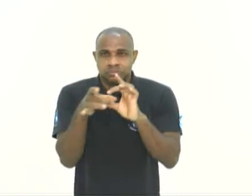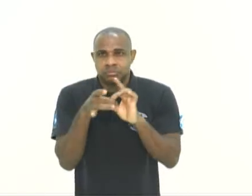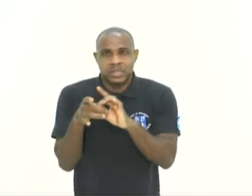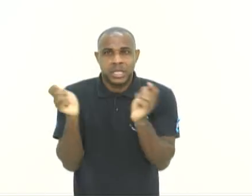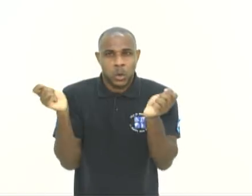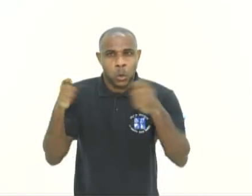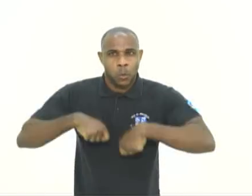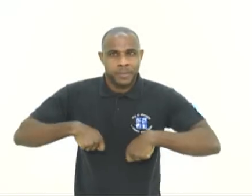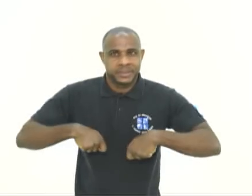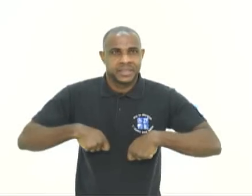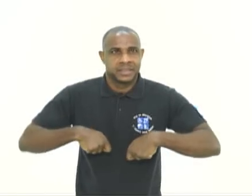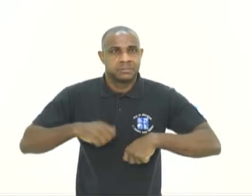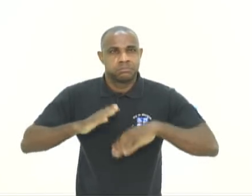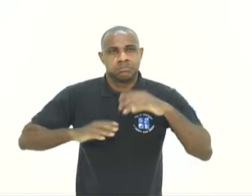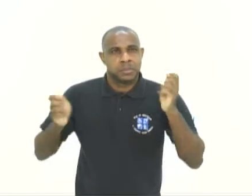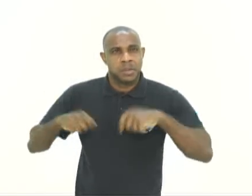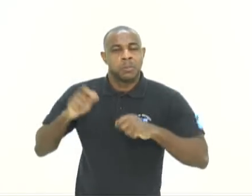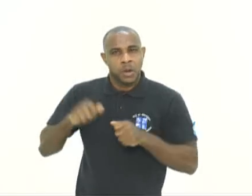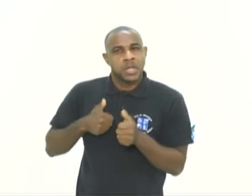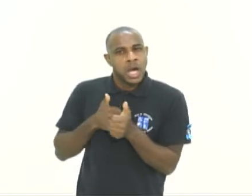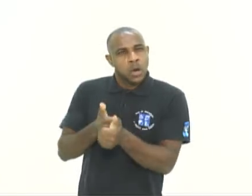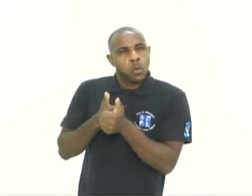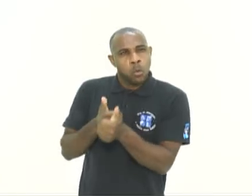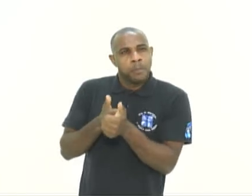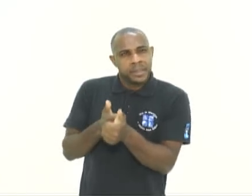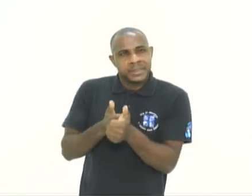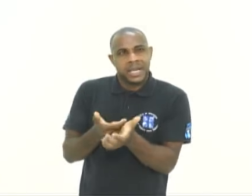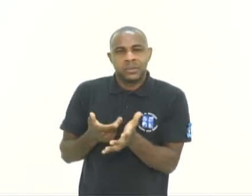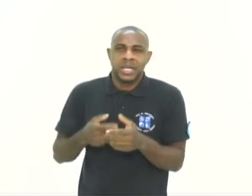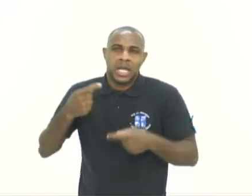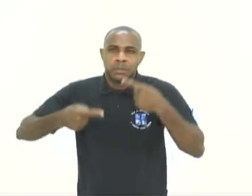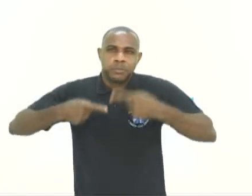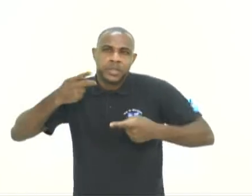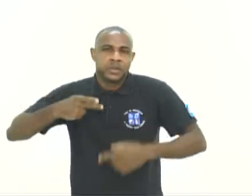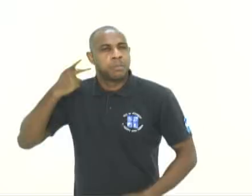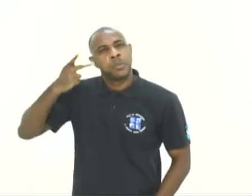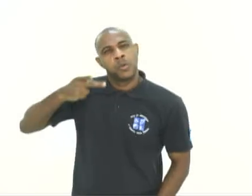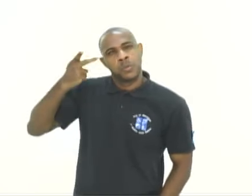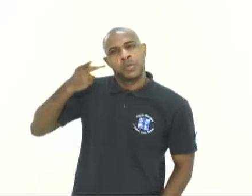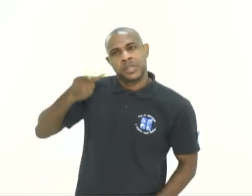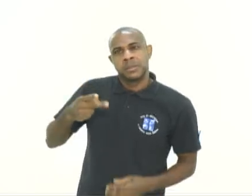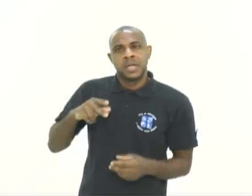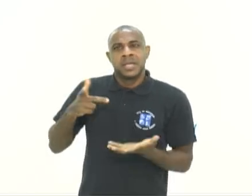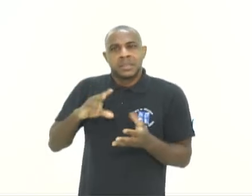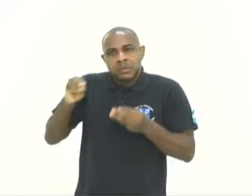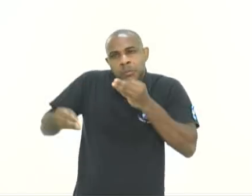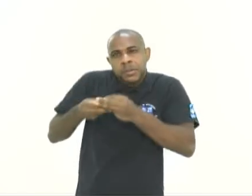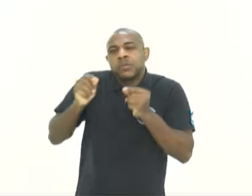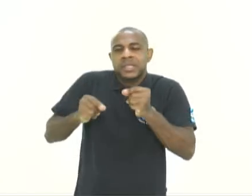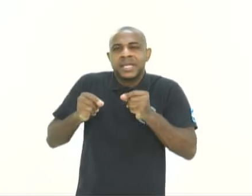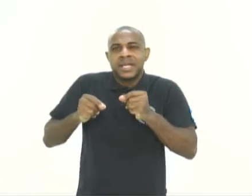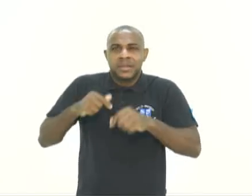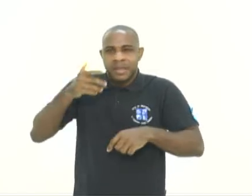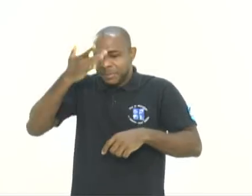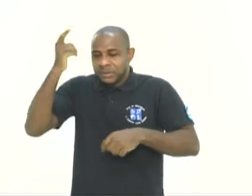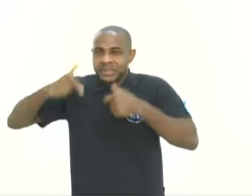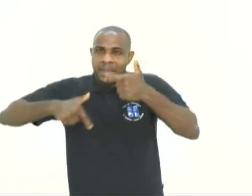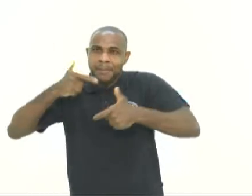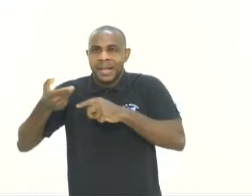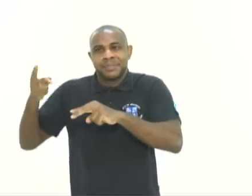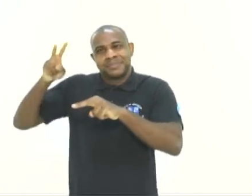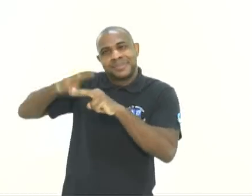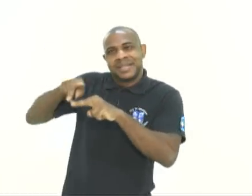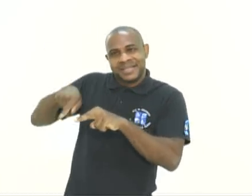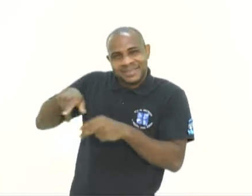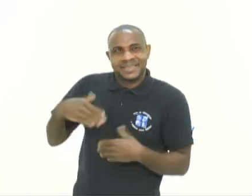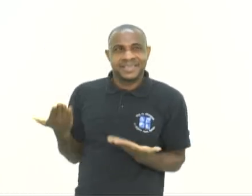competências poderá acompanhar e fiscalizar as políticas públicas implementadas pelos agentes públicos. Então, qual é a